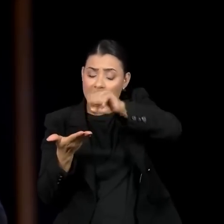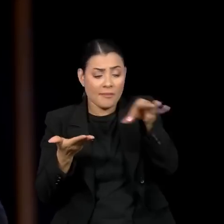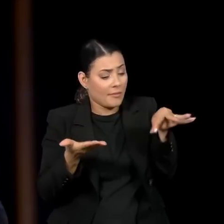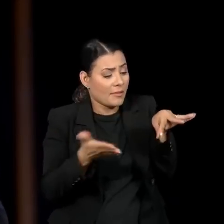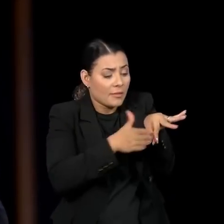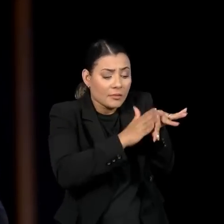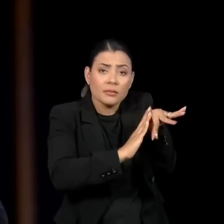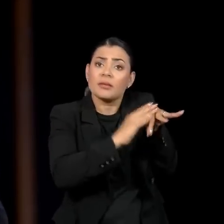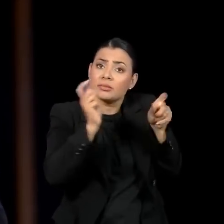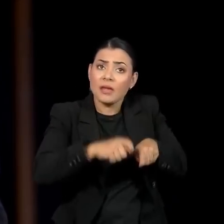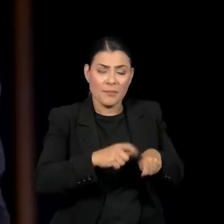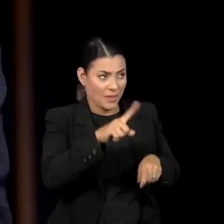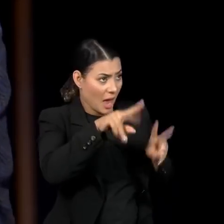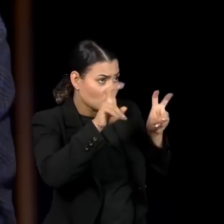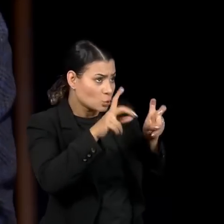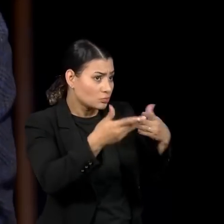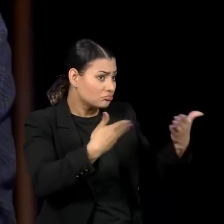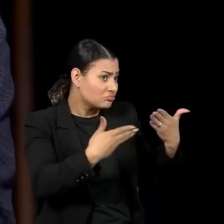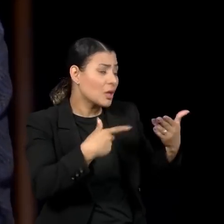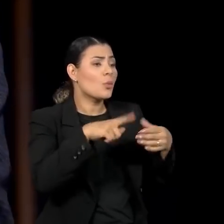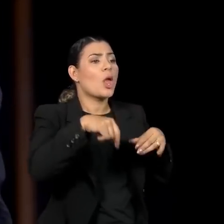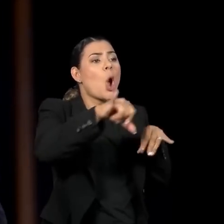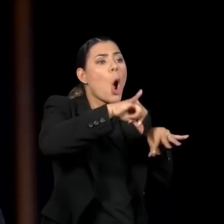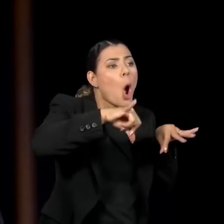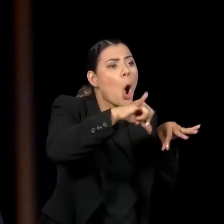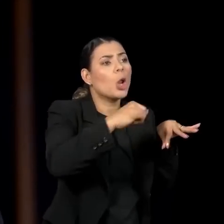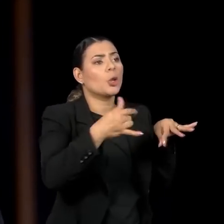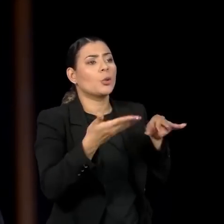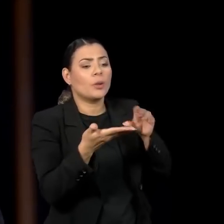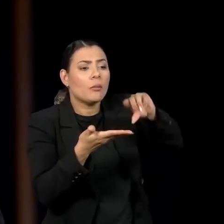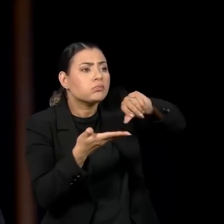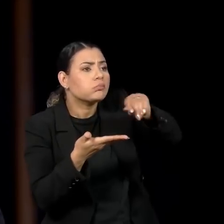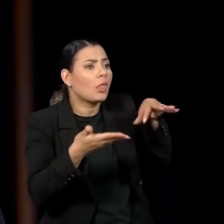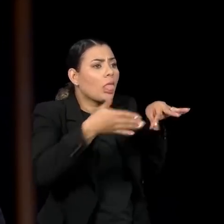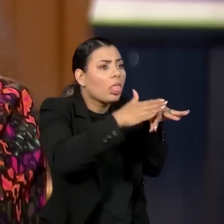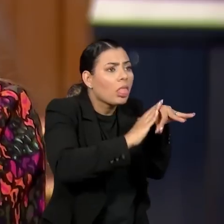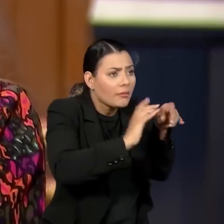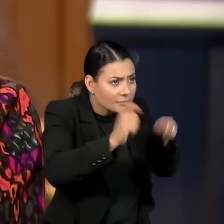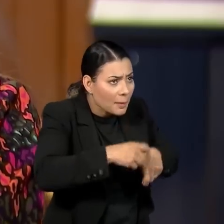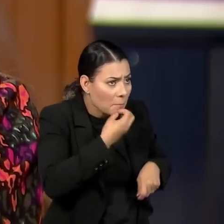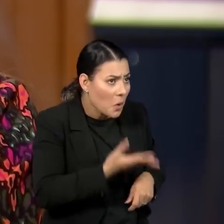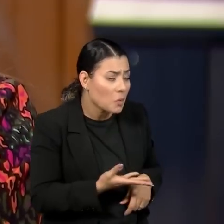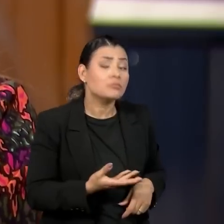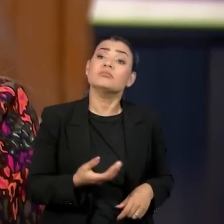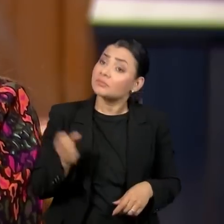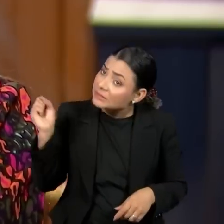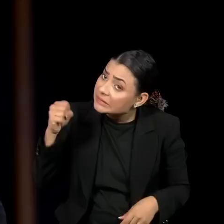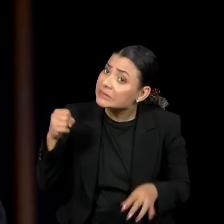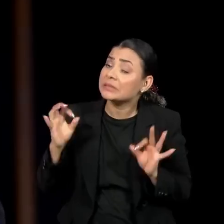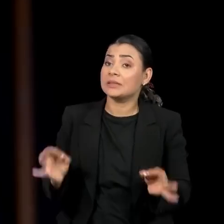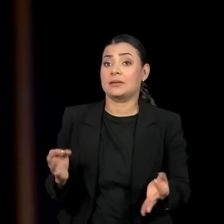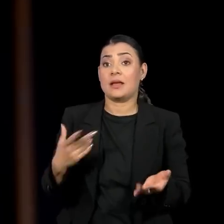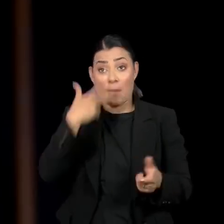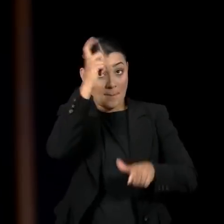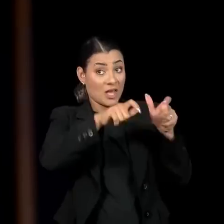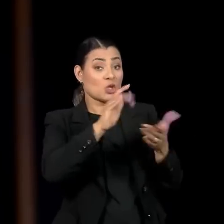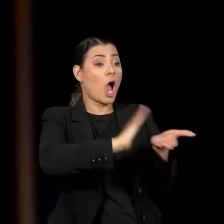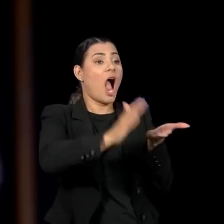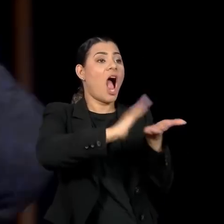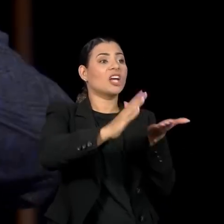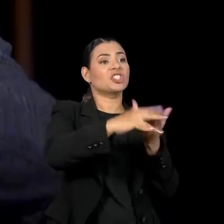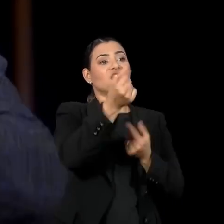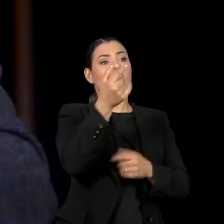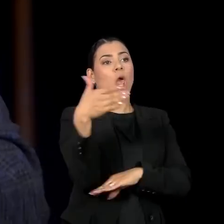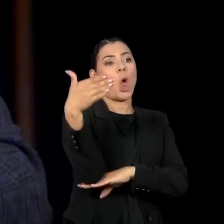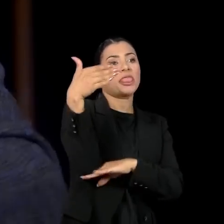assunto para começar uma conversa, um óleozinho, uma coisa, não é? Com certeza. As pessoas gastam tanto dinheiro assim com